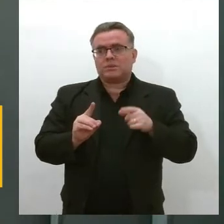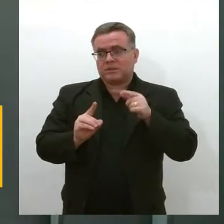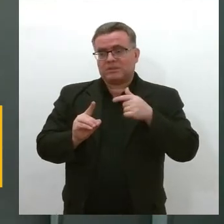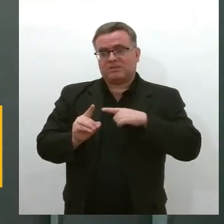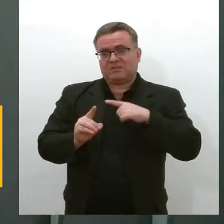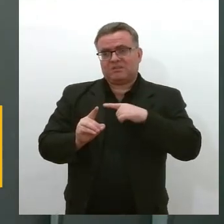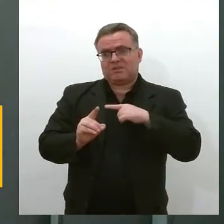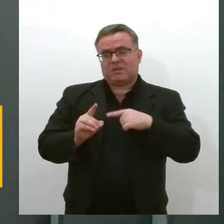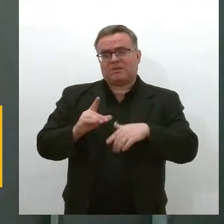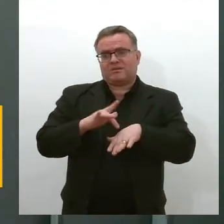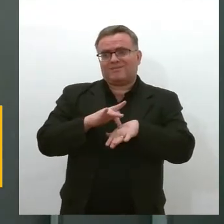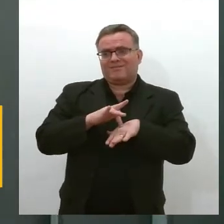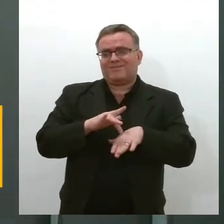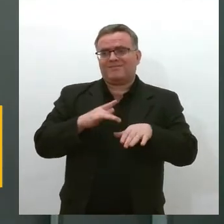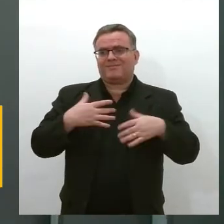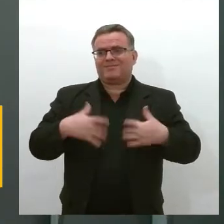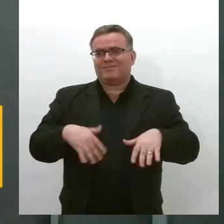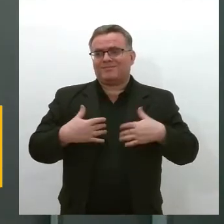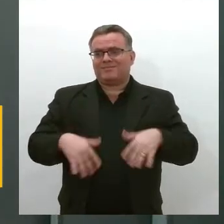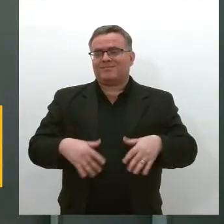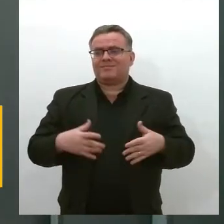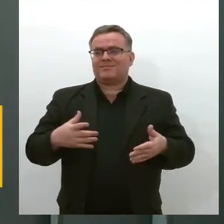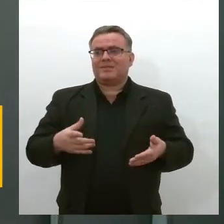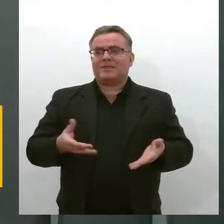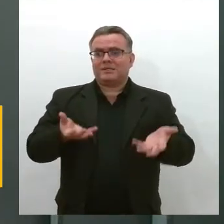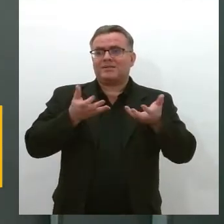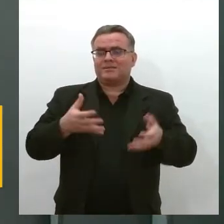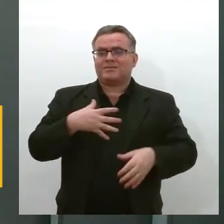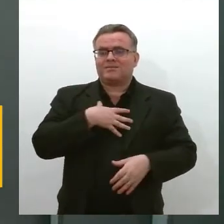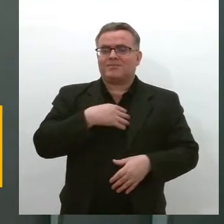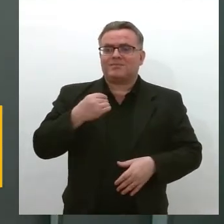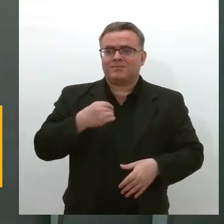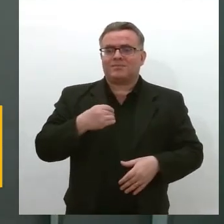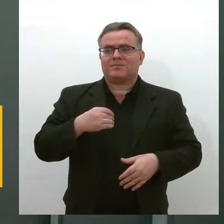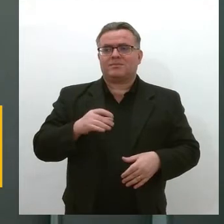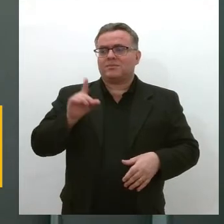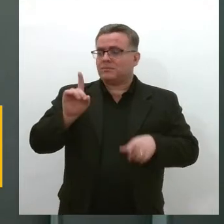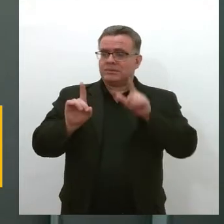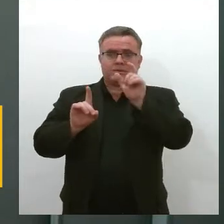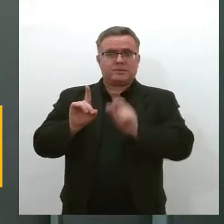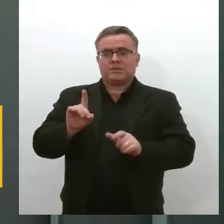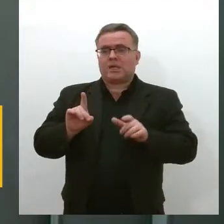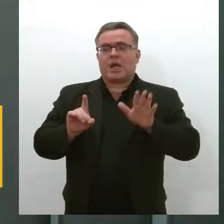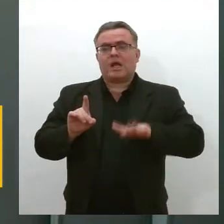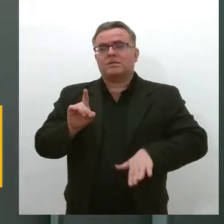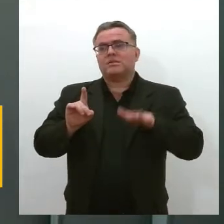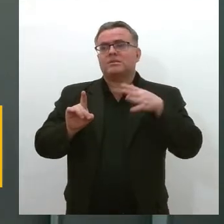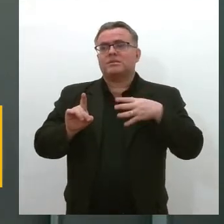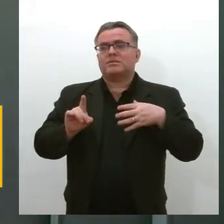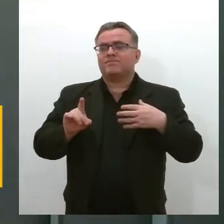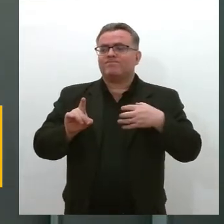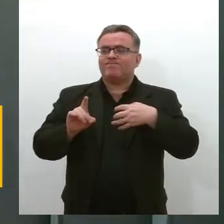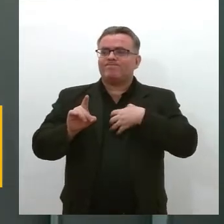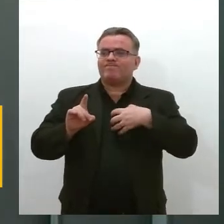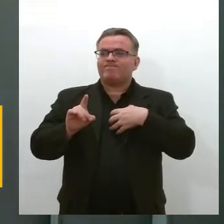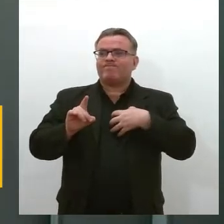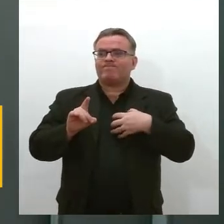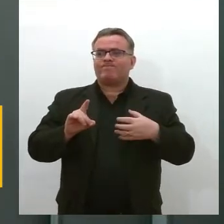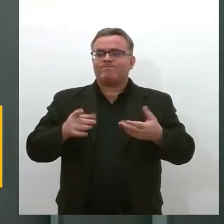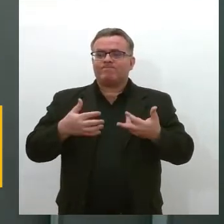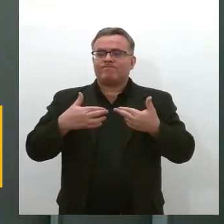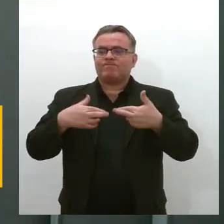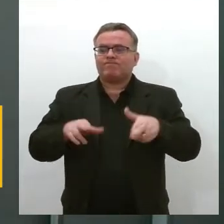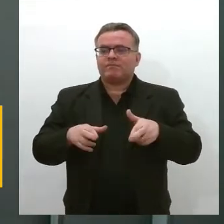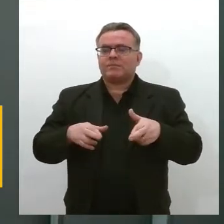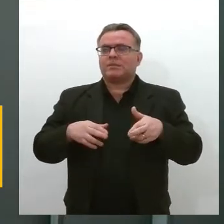está desenvolvendo esse quadro, a pessoa também ela não tem muitas vezes a sensibilidade de realizar o acolhimento de